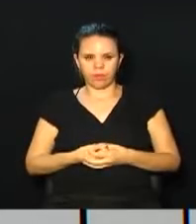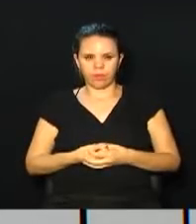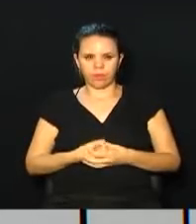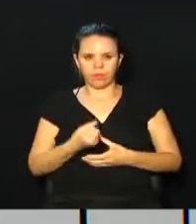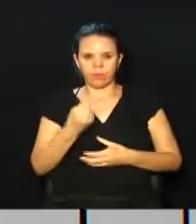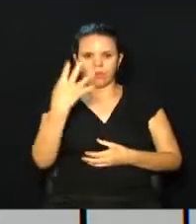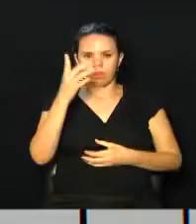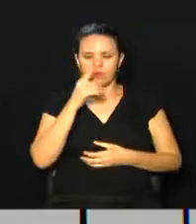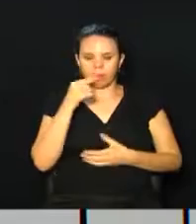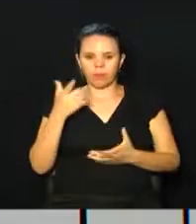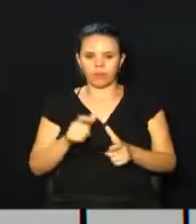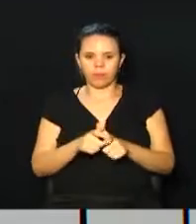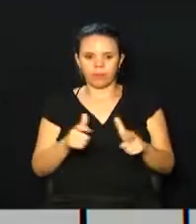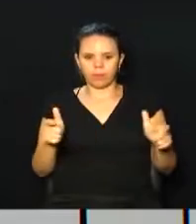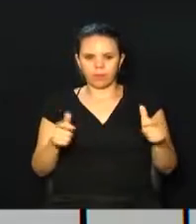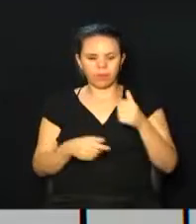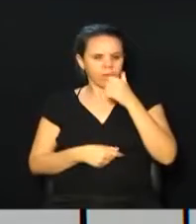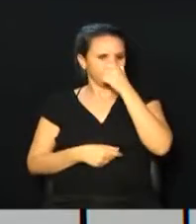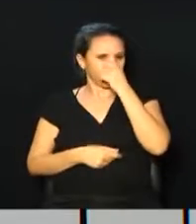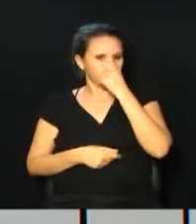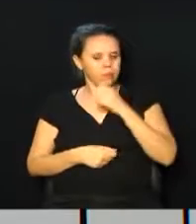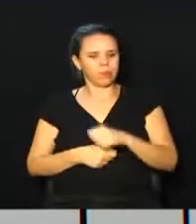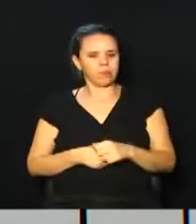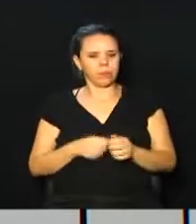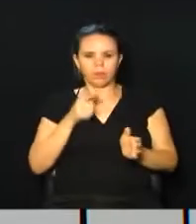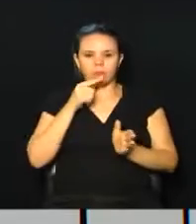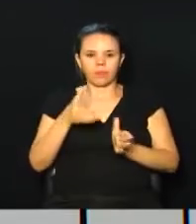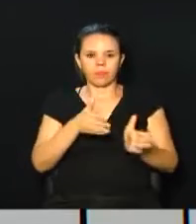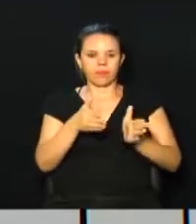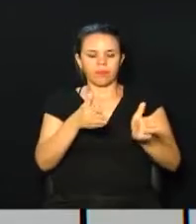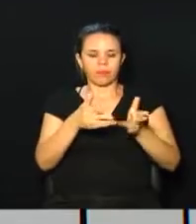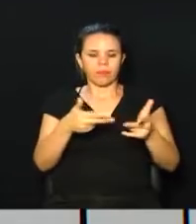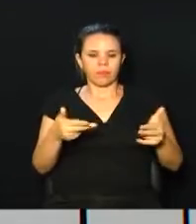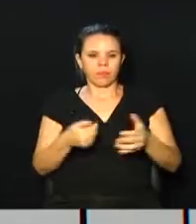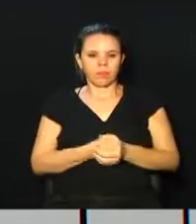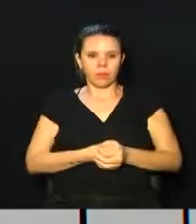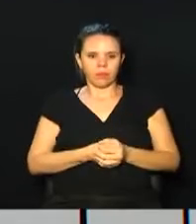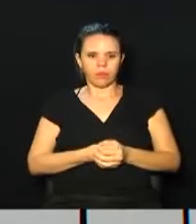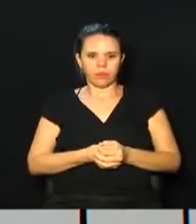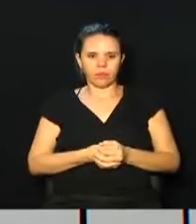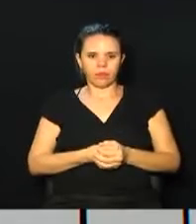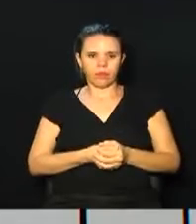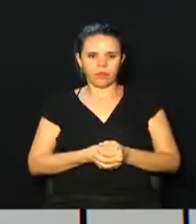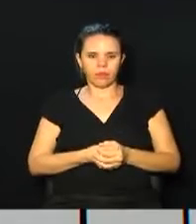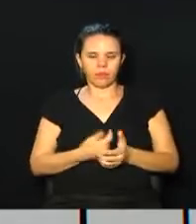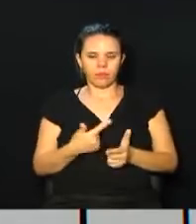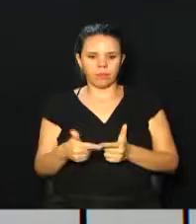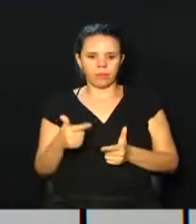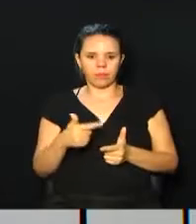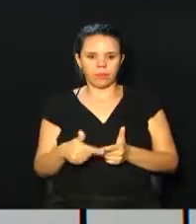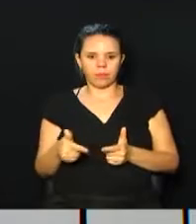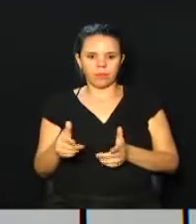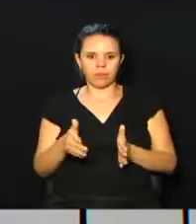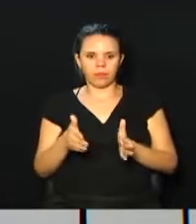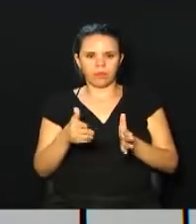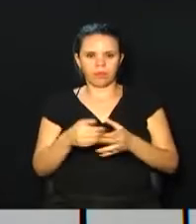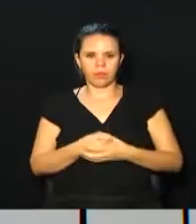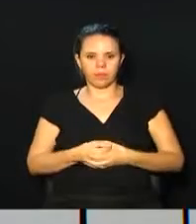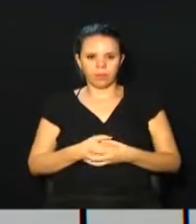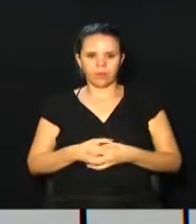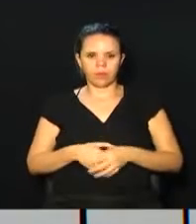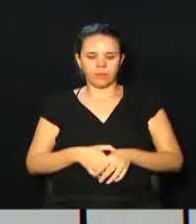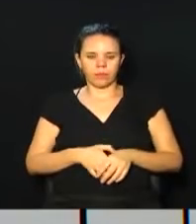volume de água aumenta, né, nos córregos, rios, e aí causando esse transtorno,